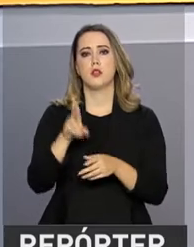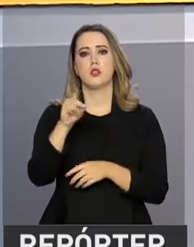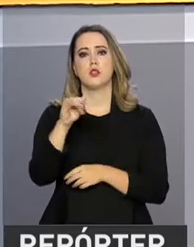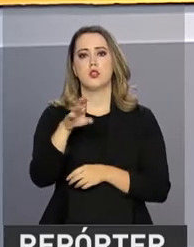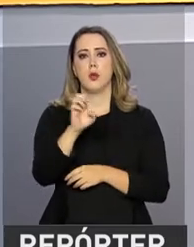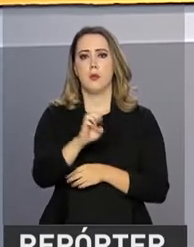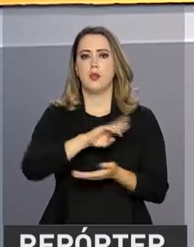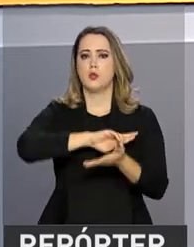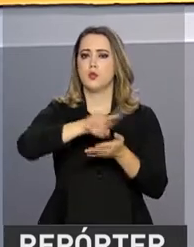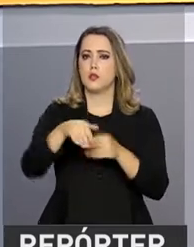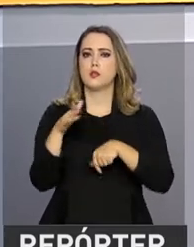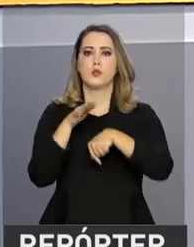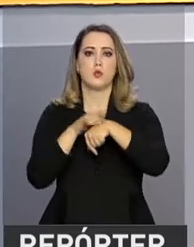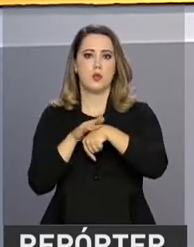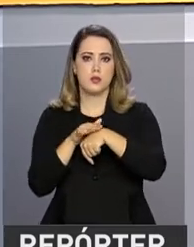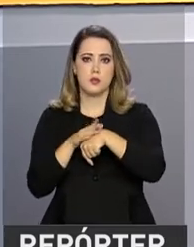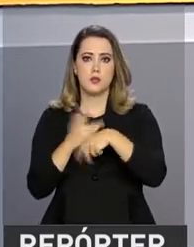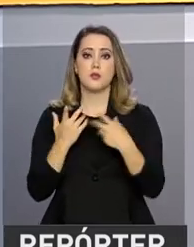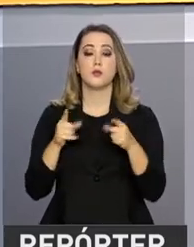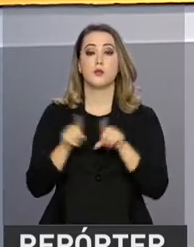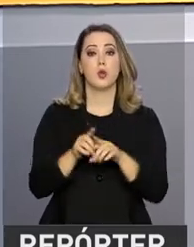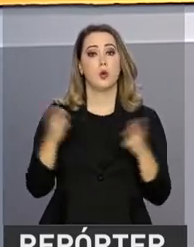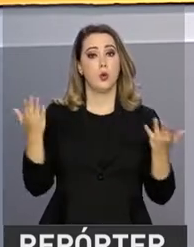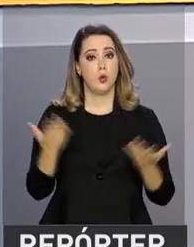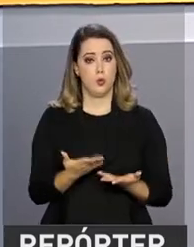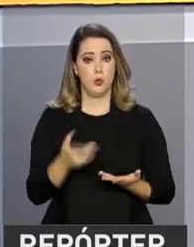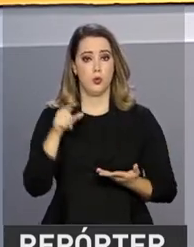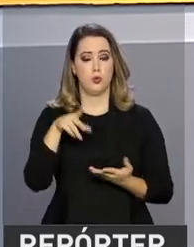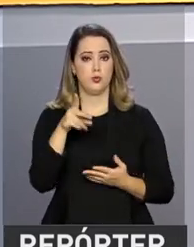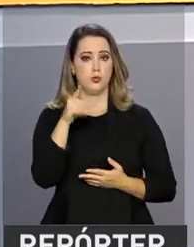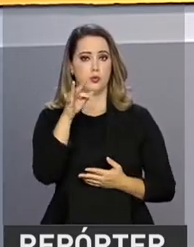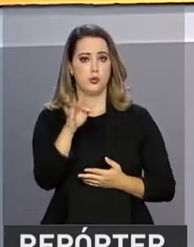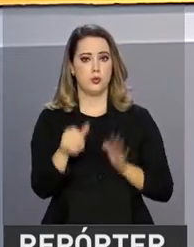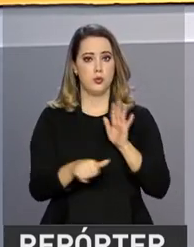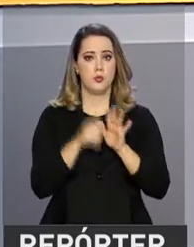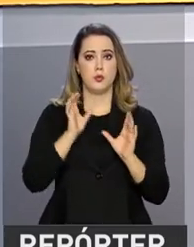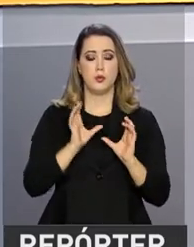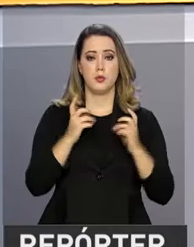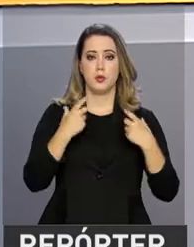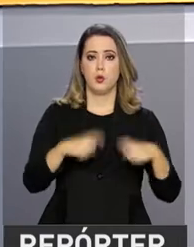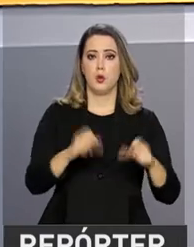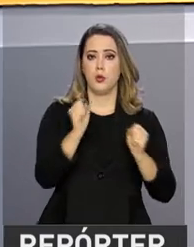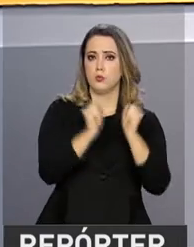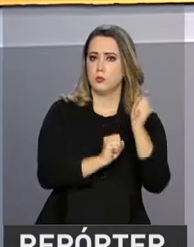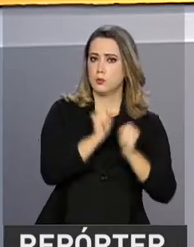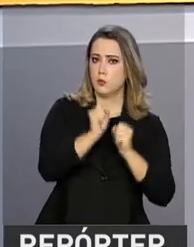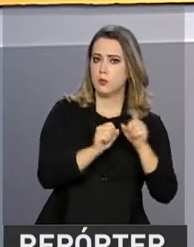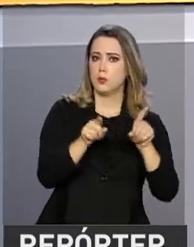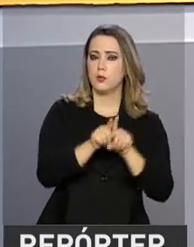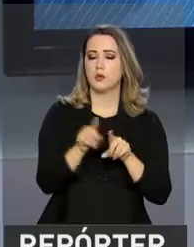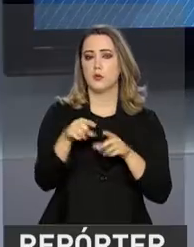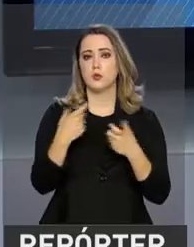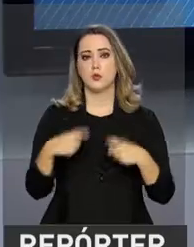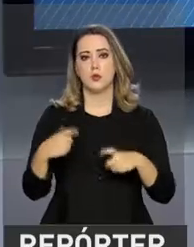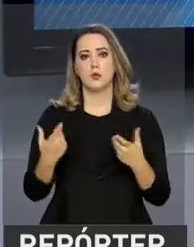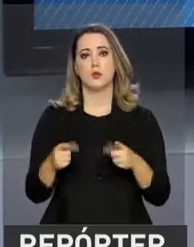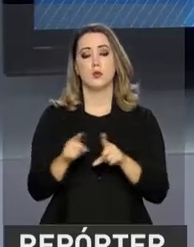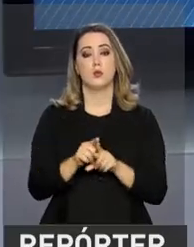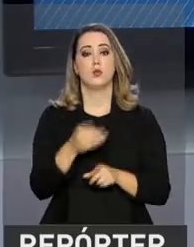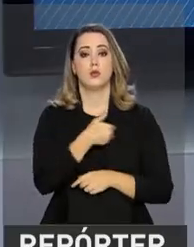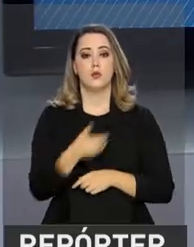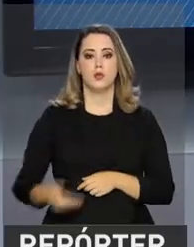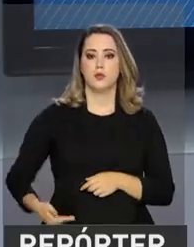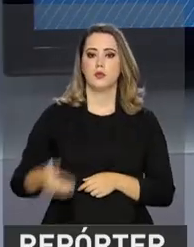múltipla hoje no distrito federal foi inaugurada a primeira fábrica desses medicamentos da região para o governo federal